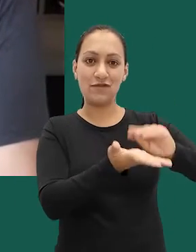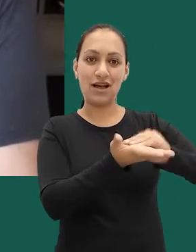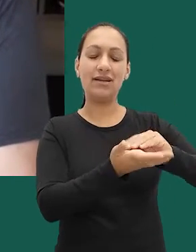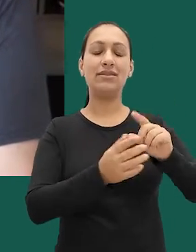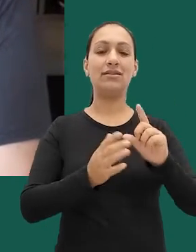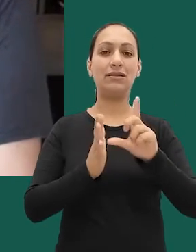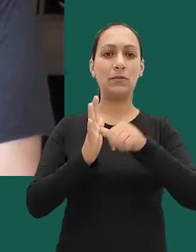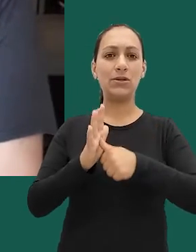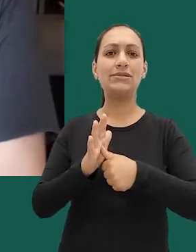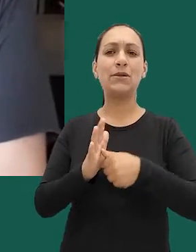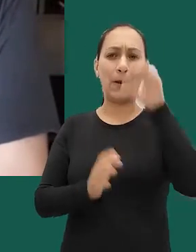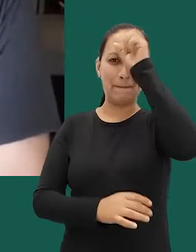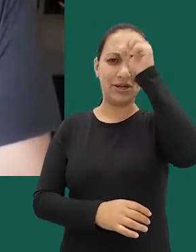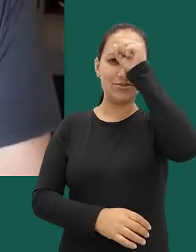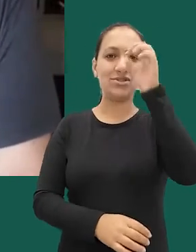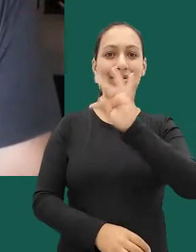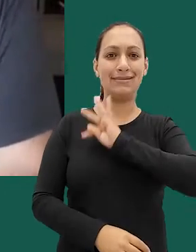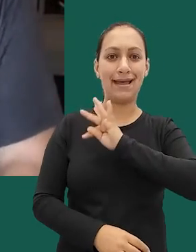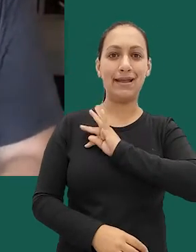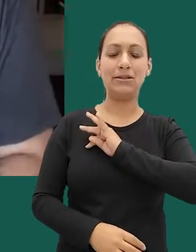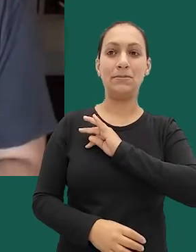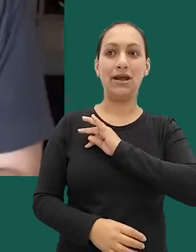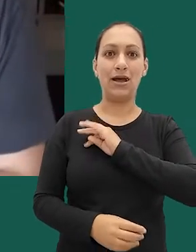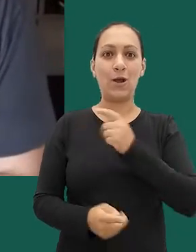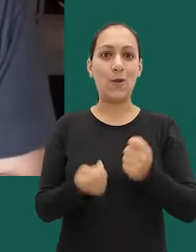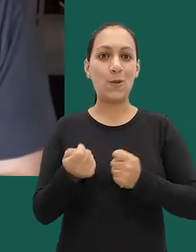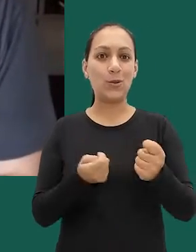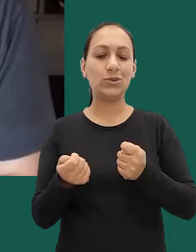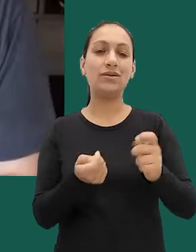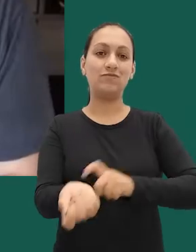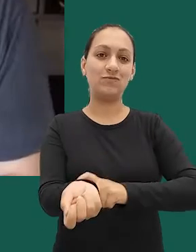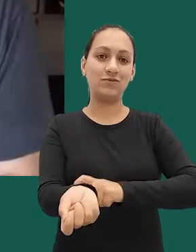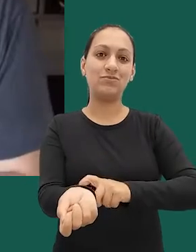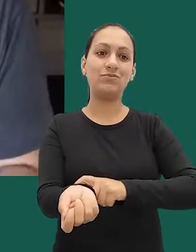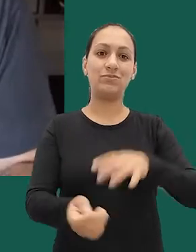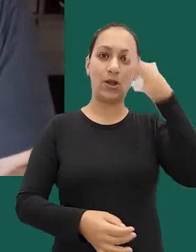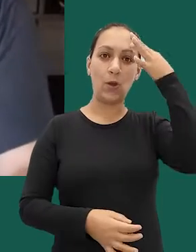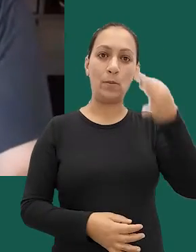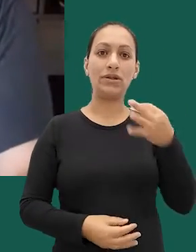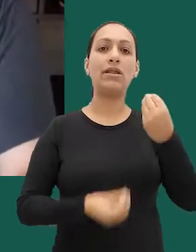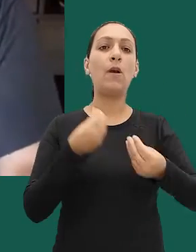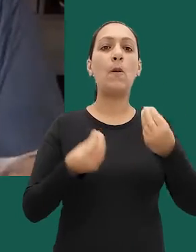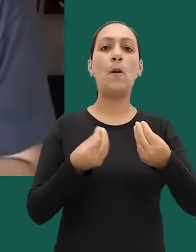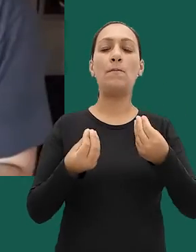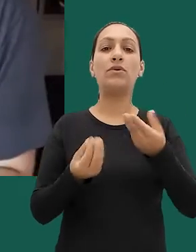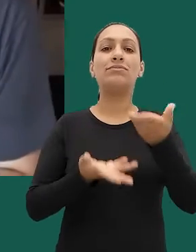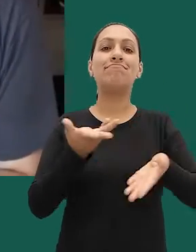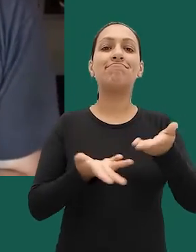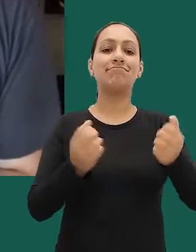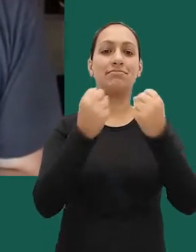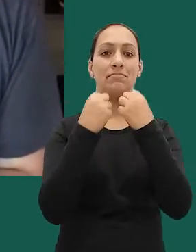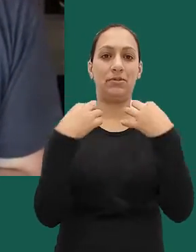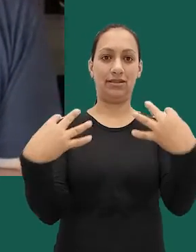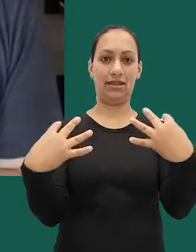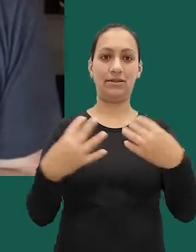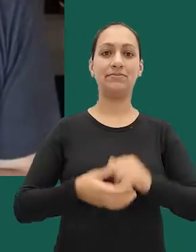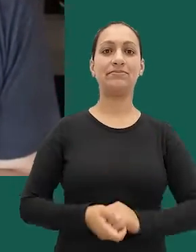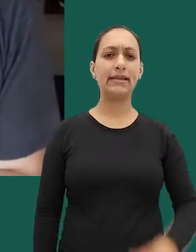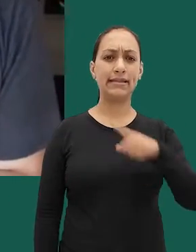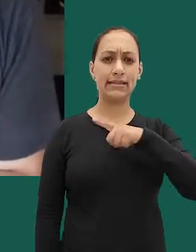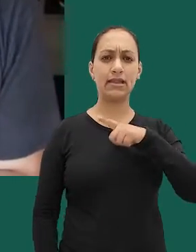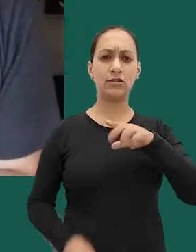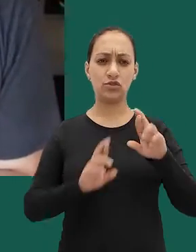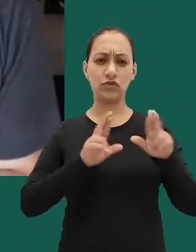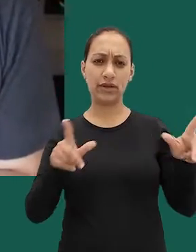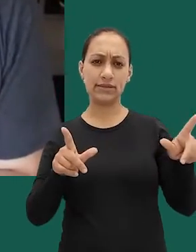tempo para perder o nervosismo, para entender como lidar com a plateia e tal, tudo. E tem diferença falar na